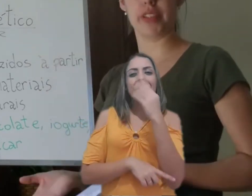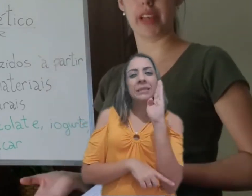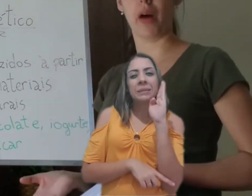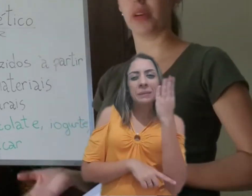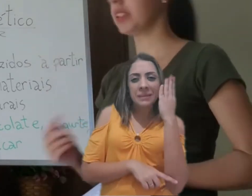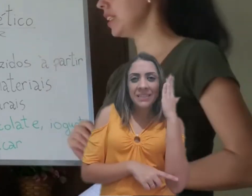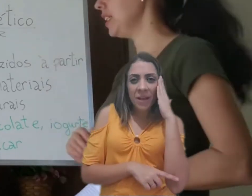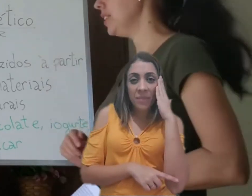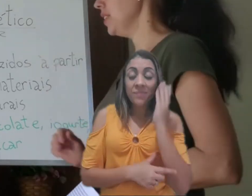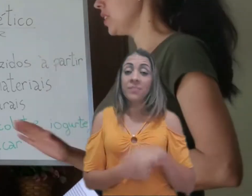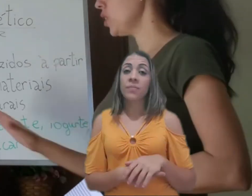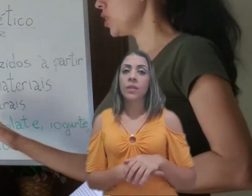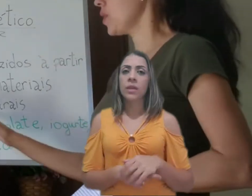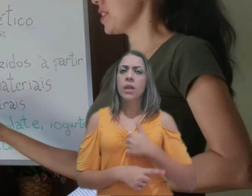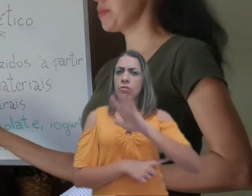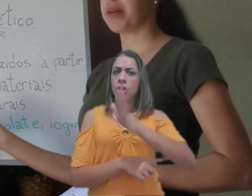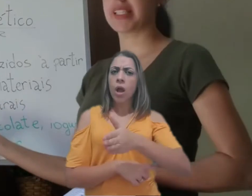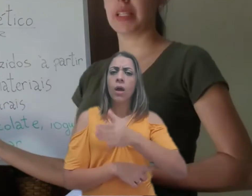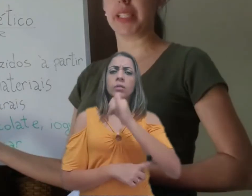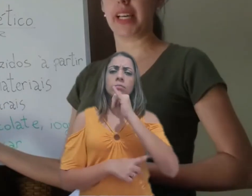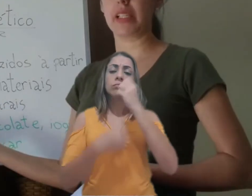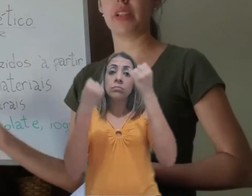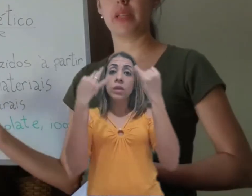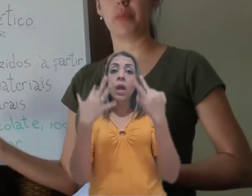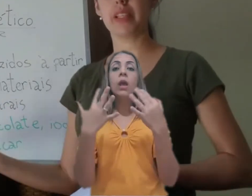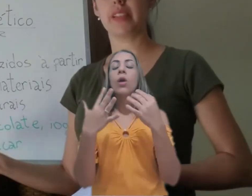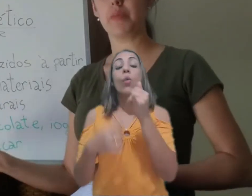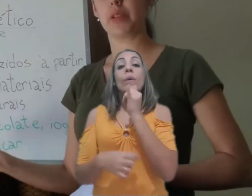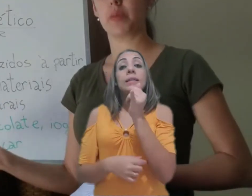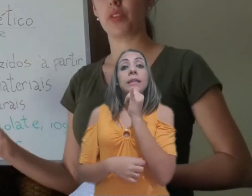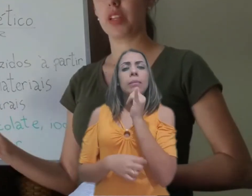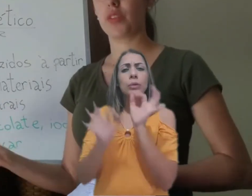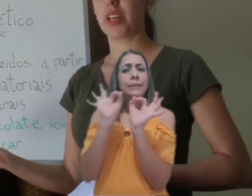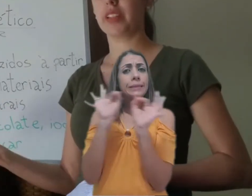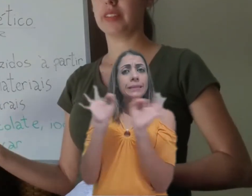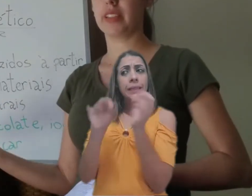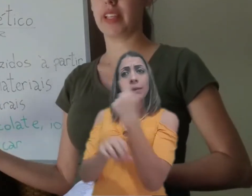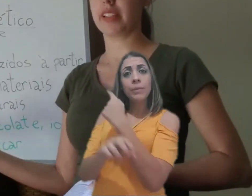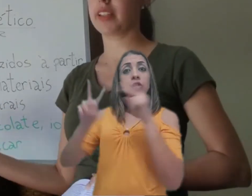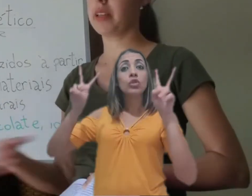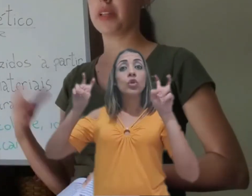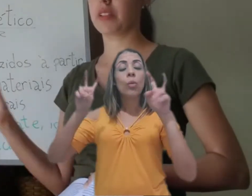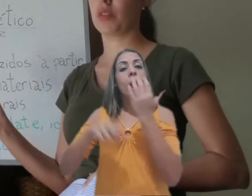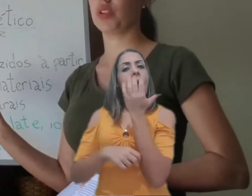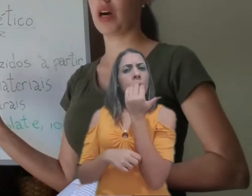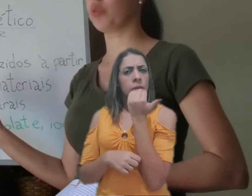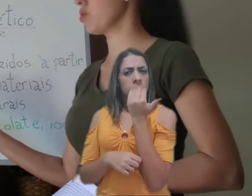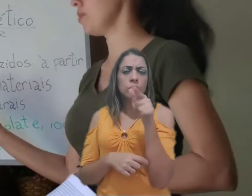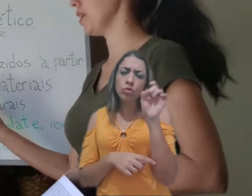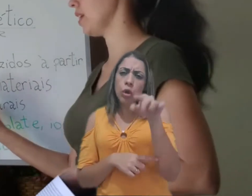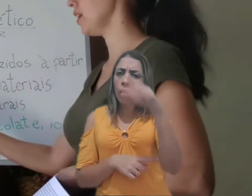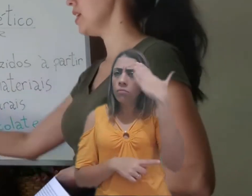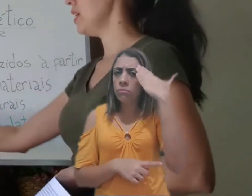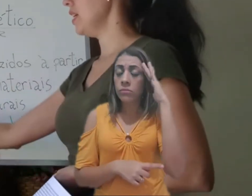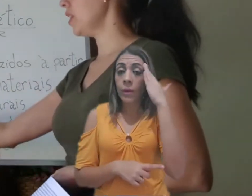de artificial. Então, aqui eu dei um exemplo, mais da alimentação, um exemplo bem simples, para vocês verem, entenderem isso aqui, mas eu vou dar outros